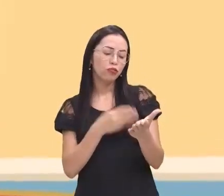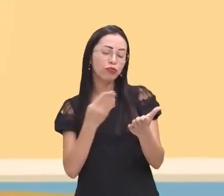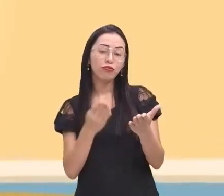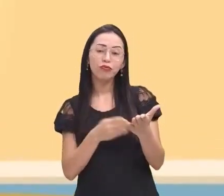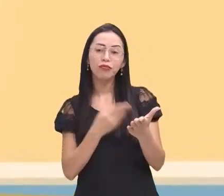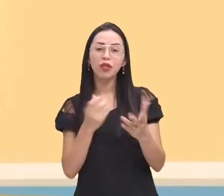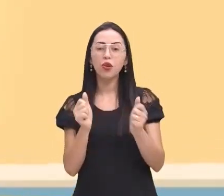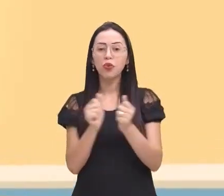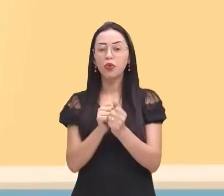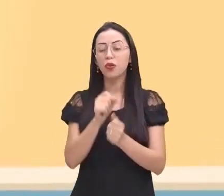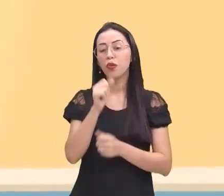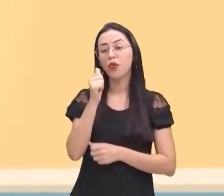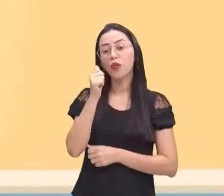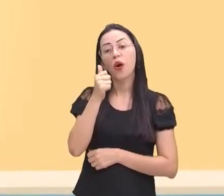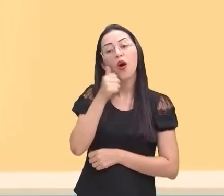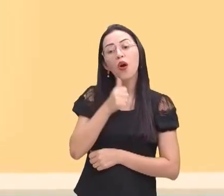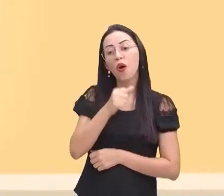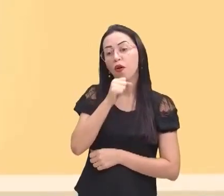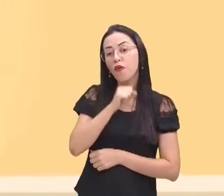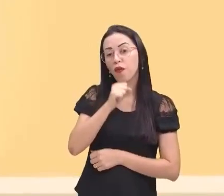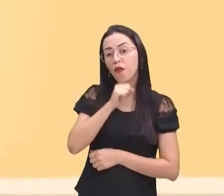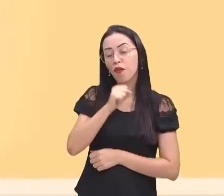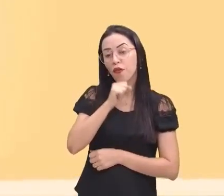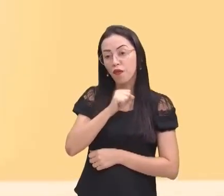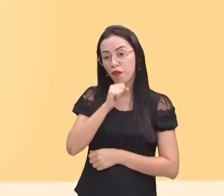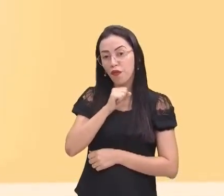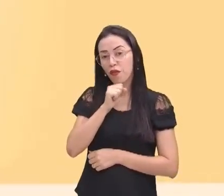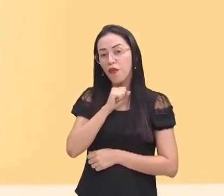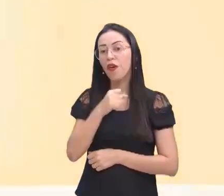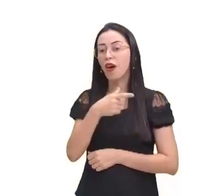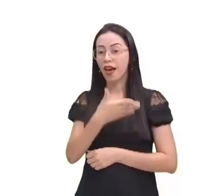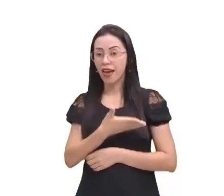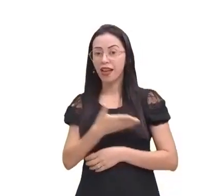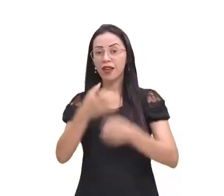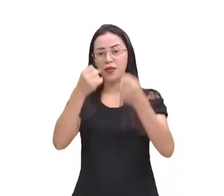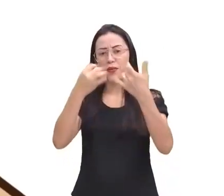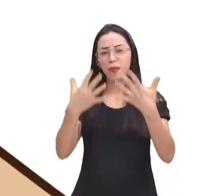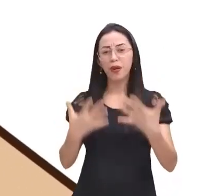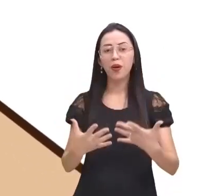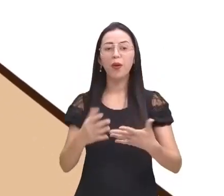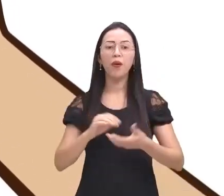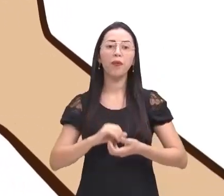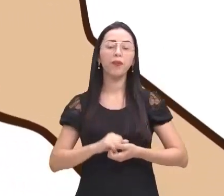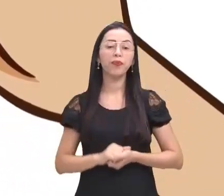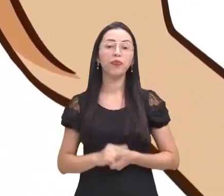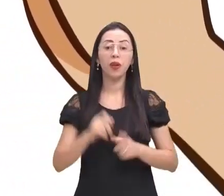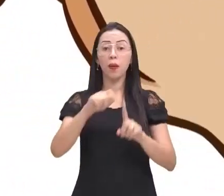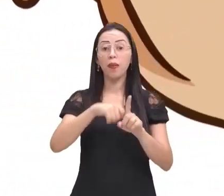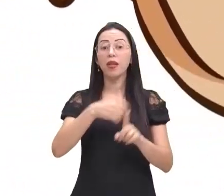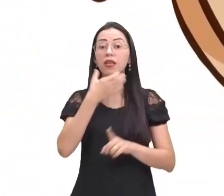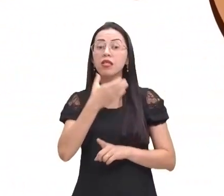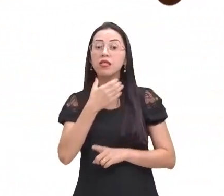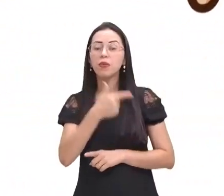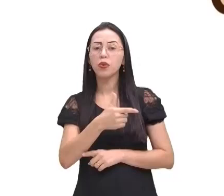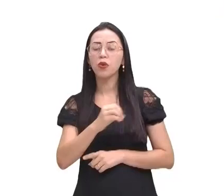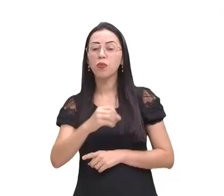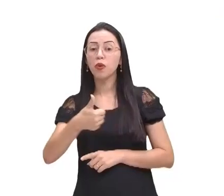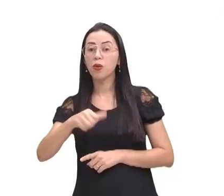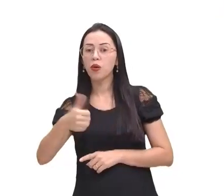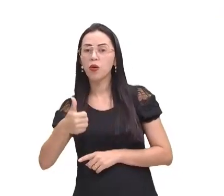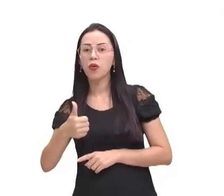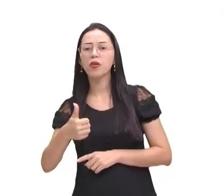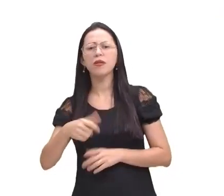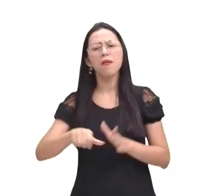de sua avó, ele compôs o relato que vamos ler a seguir. Em dezembro de 2011, fiz minha primeira viagem